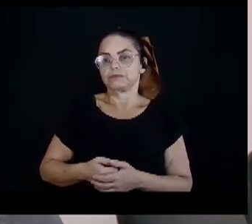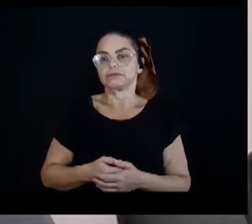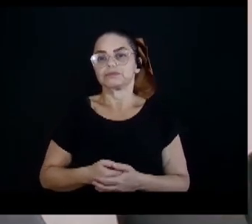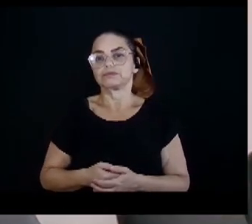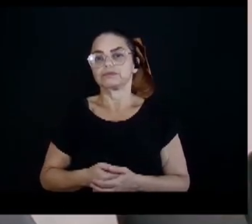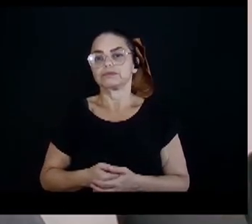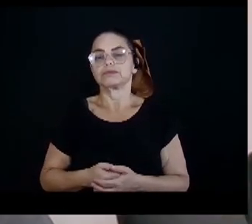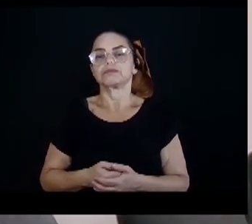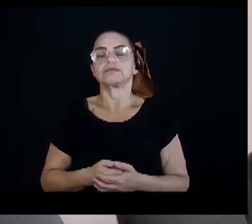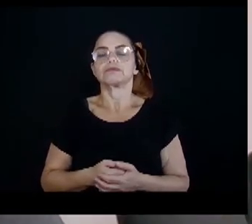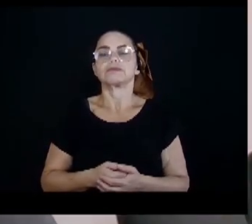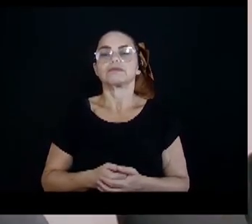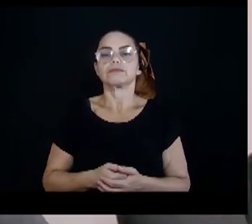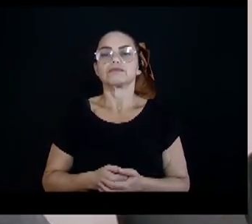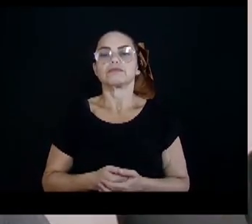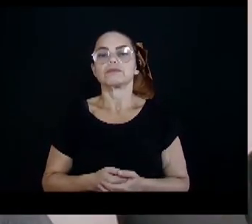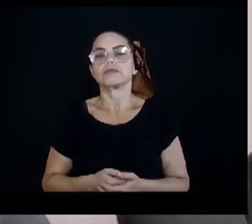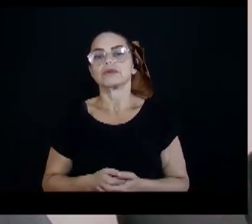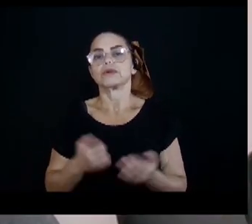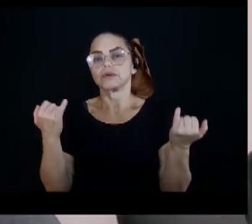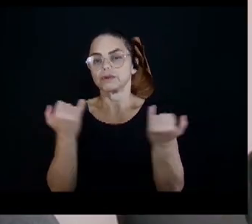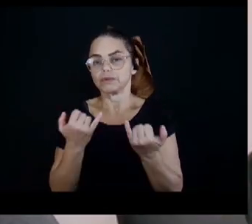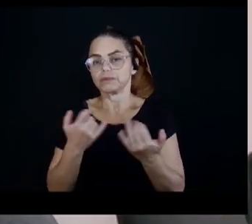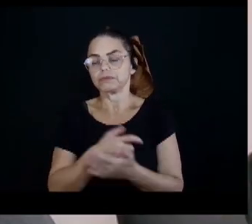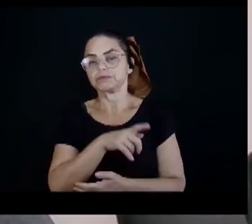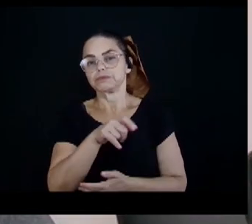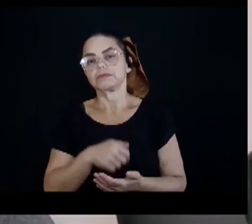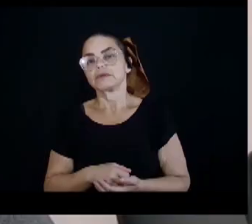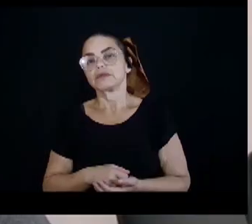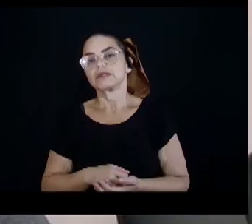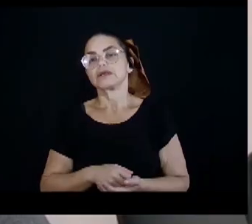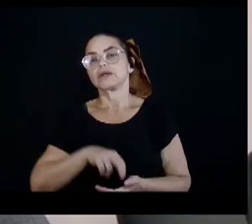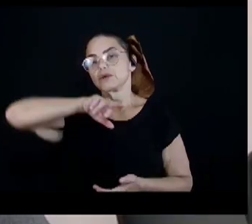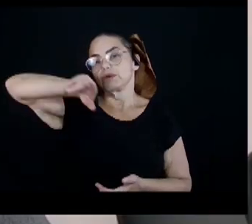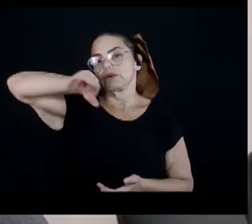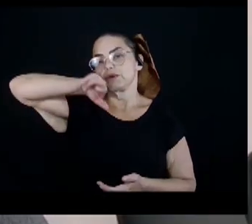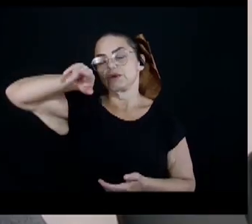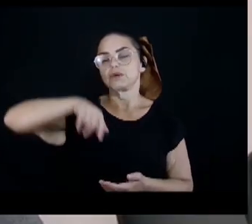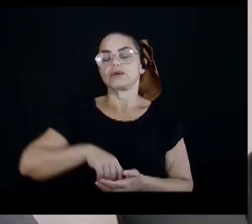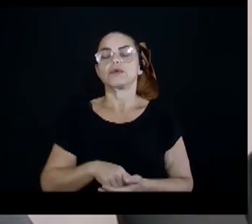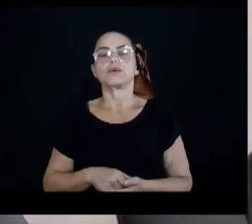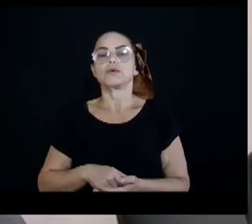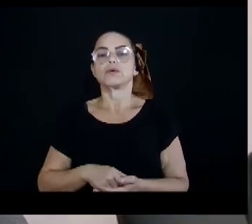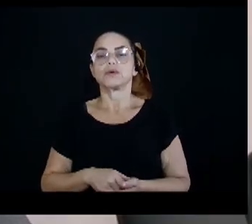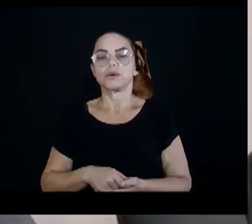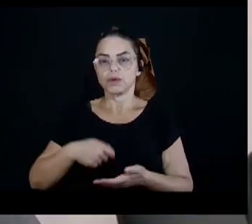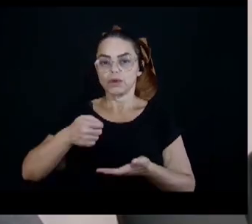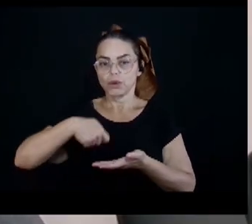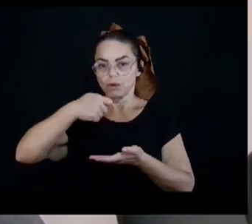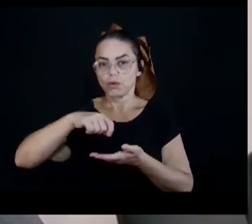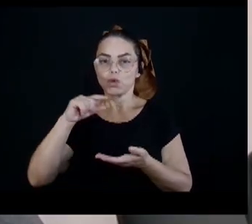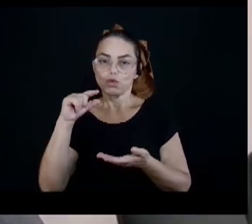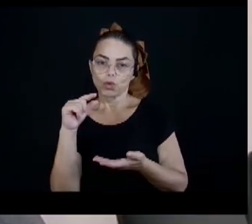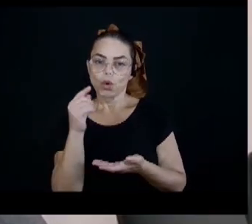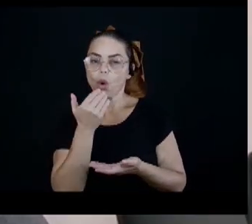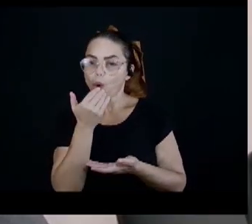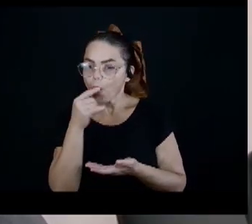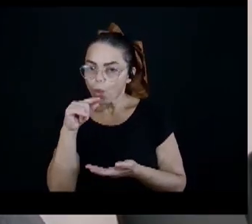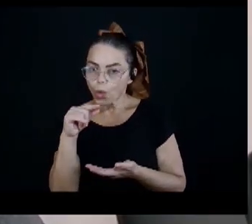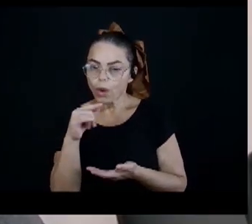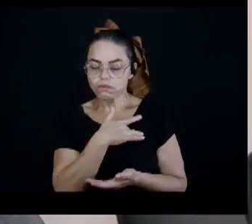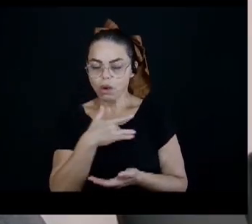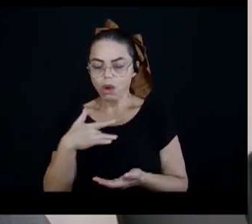O que precisa ser lembrado, né? Diferentemente das dietas, que você faz a dieta, depois você tem aquele